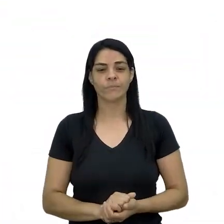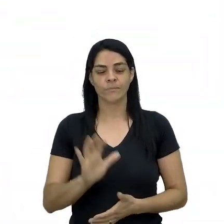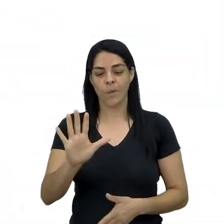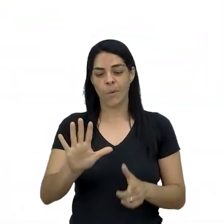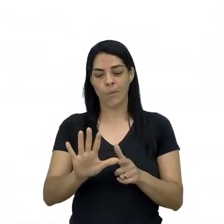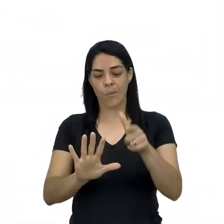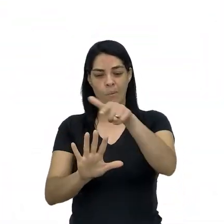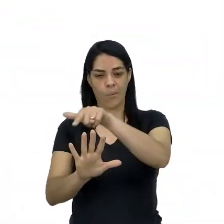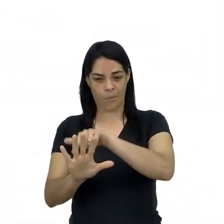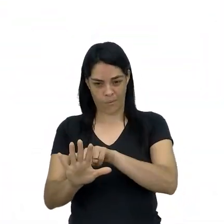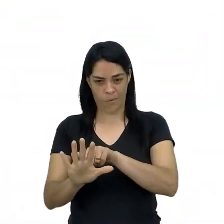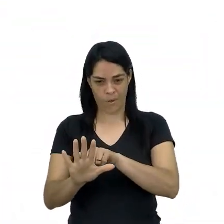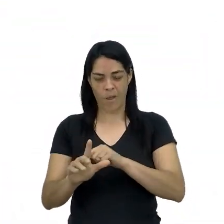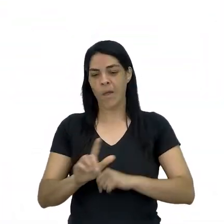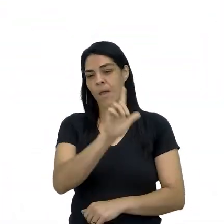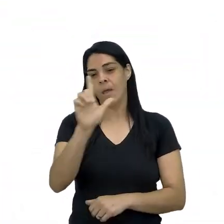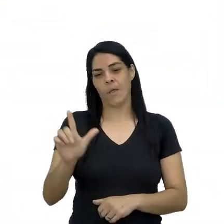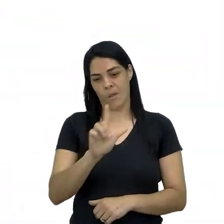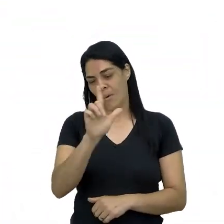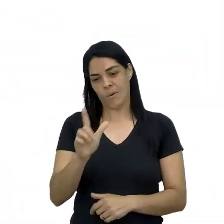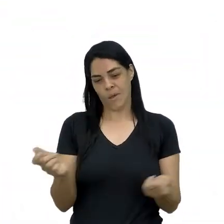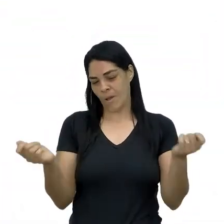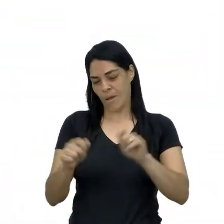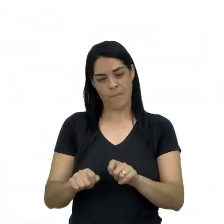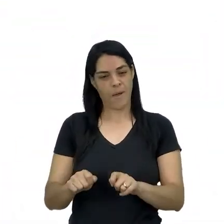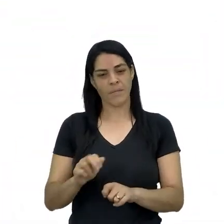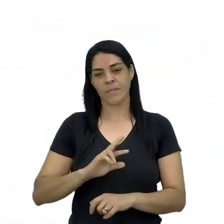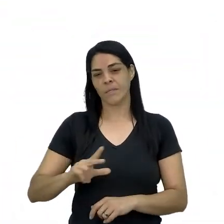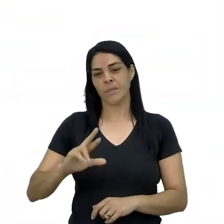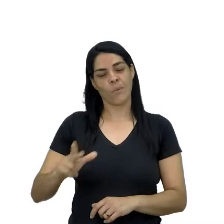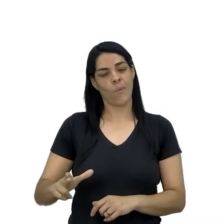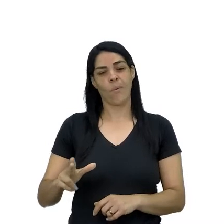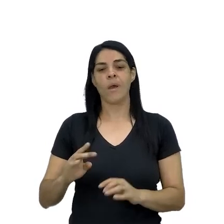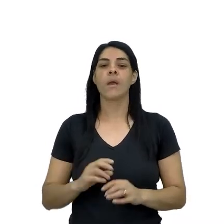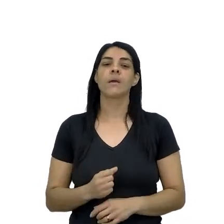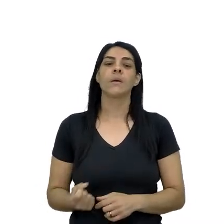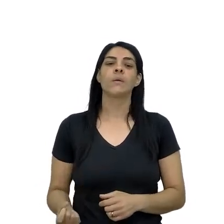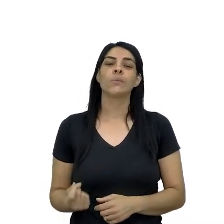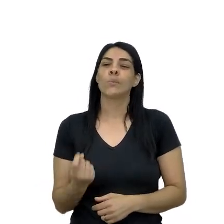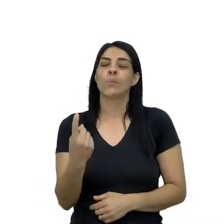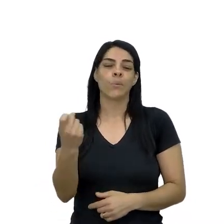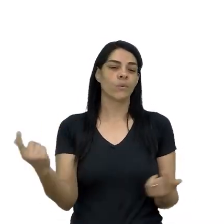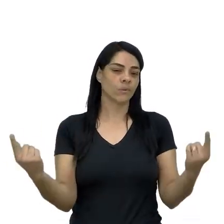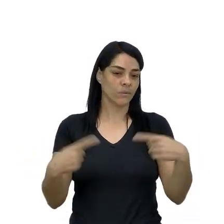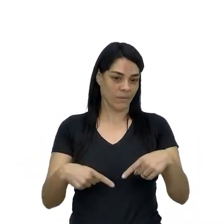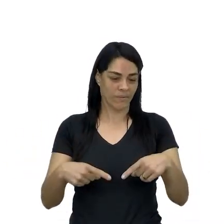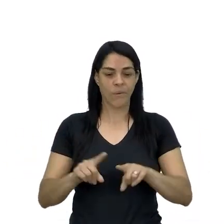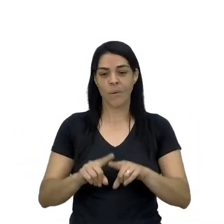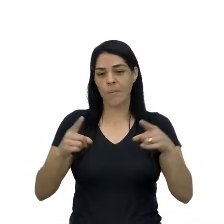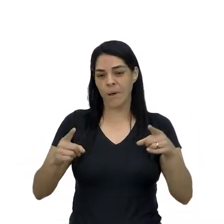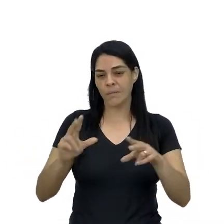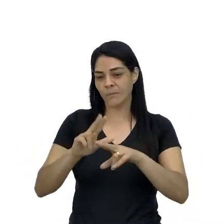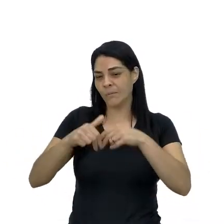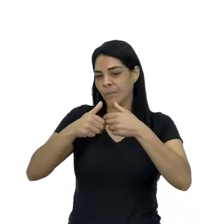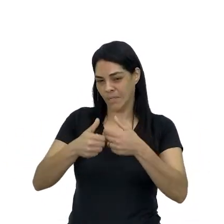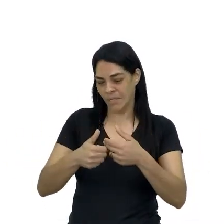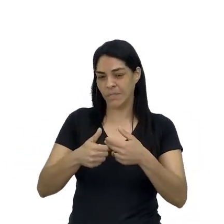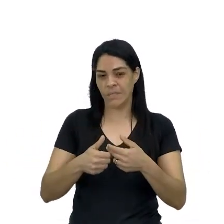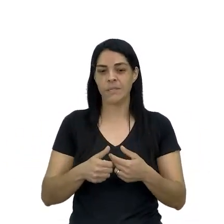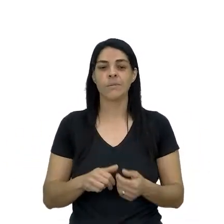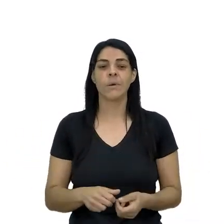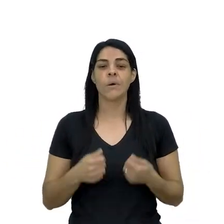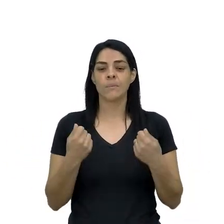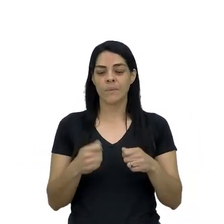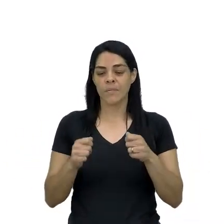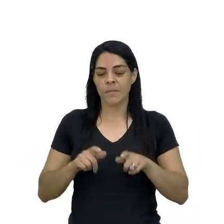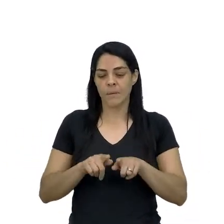É claro que não podemos cobrir todos os possíveis aspectos de um único desafio. Por isso, é crucial construir